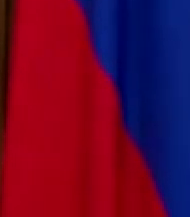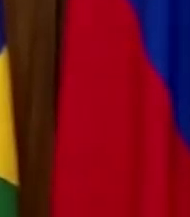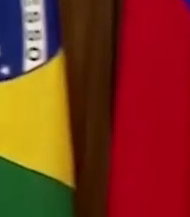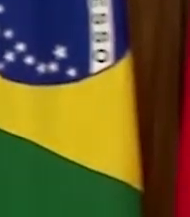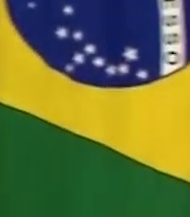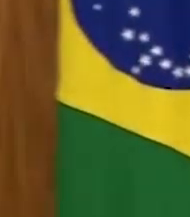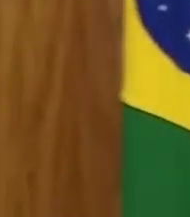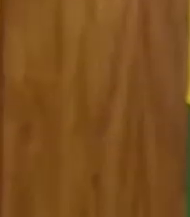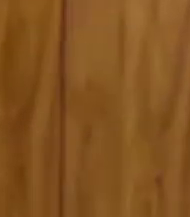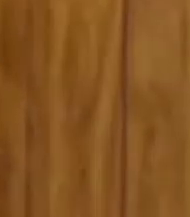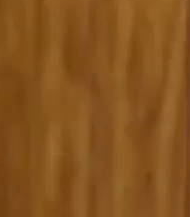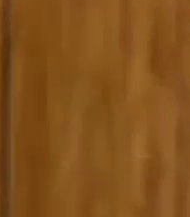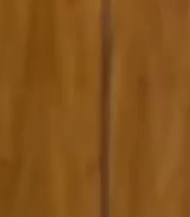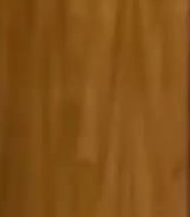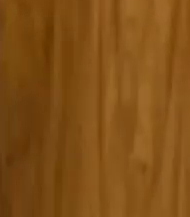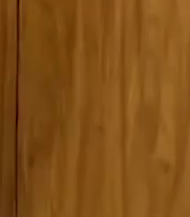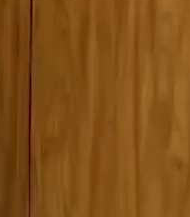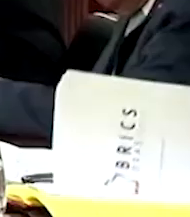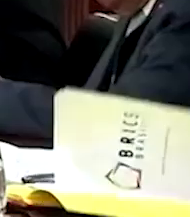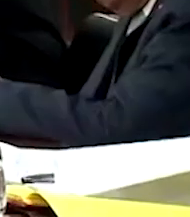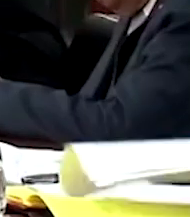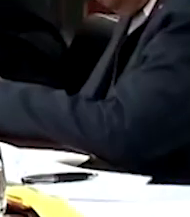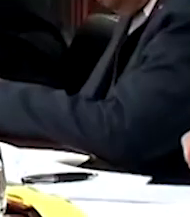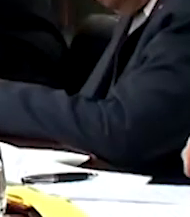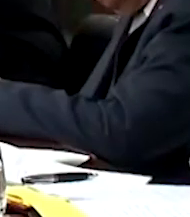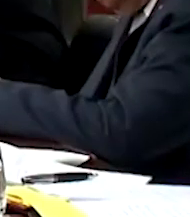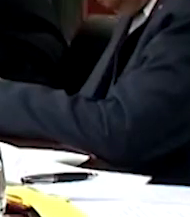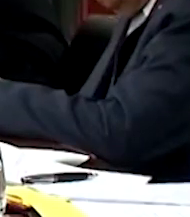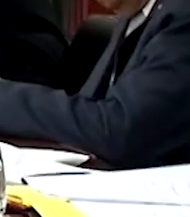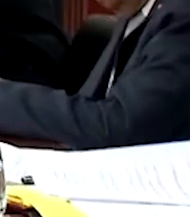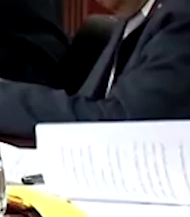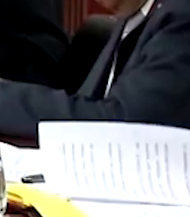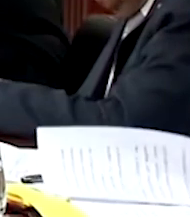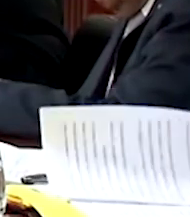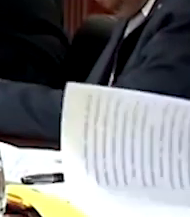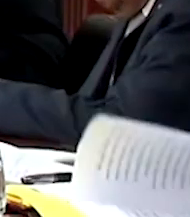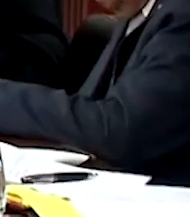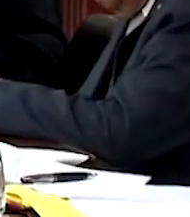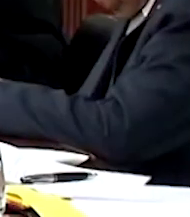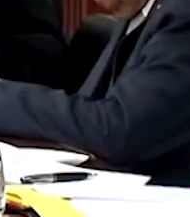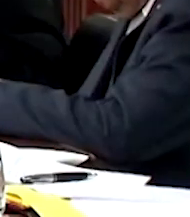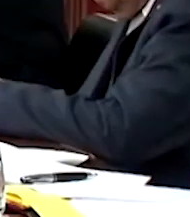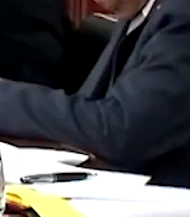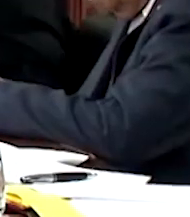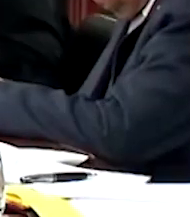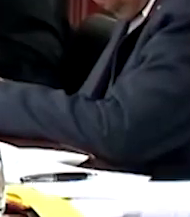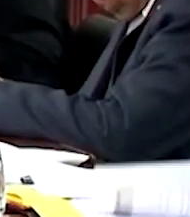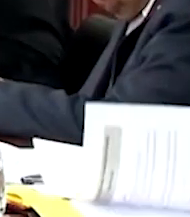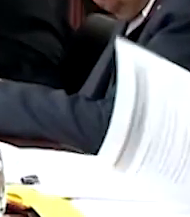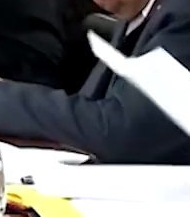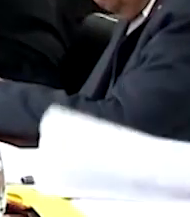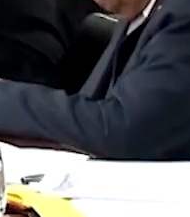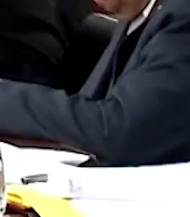de Estado declarou que a sua desvinculação oficial do PSL será feita nos próximos dias. Contudo, apesar de